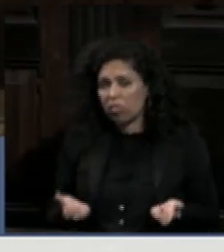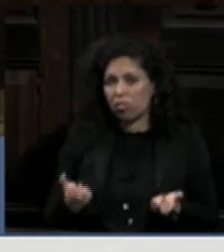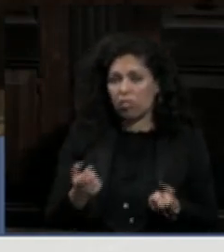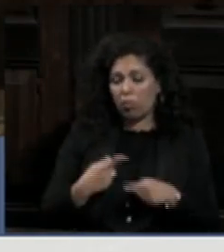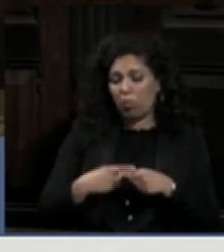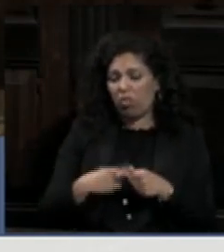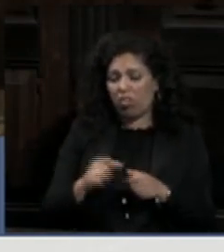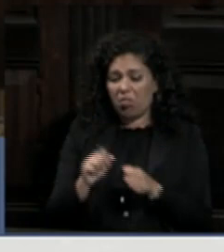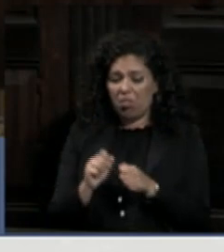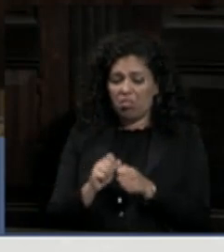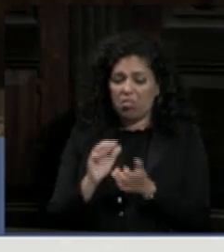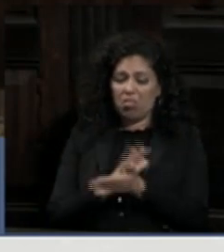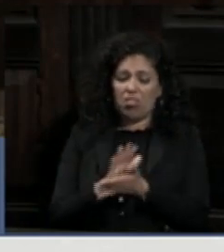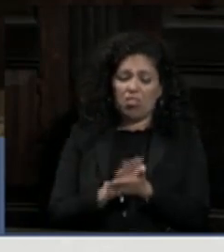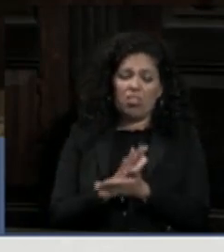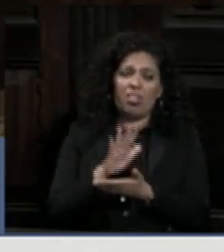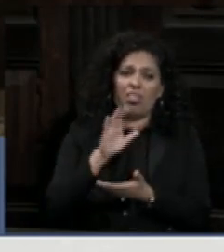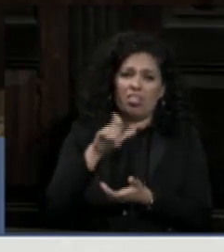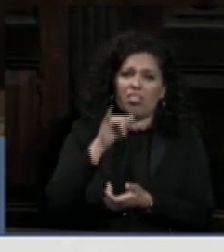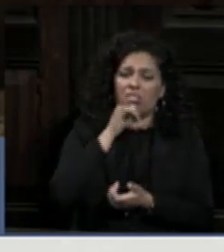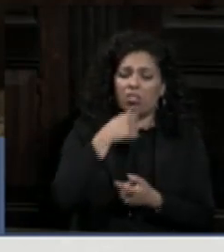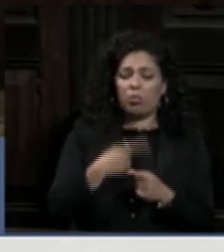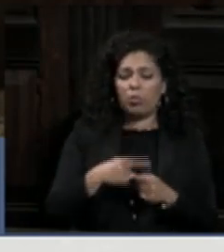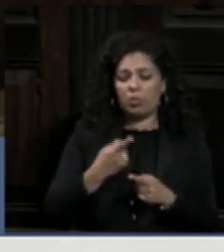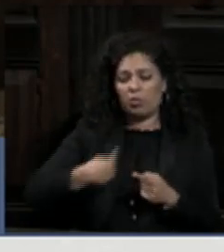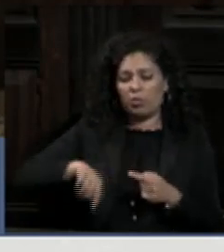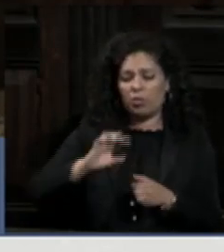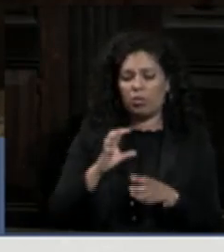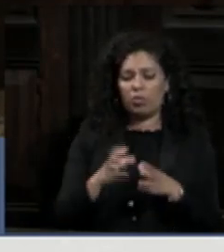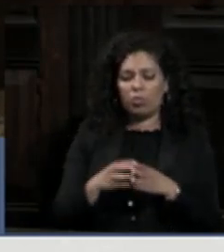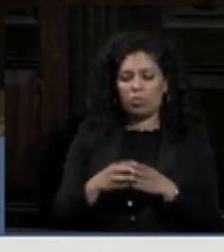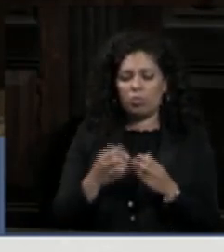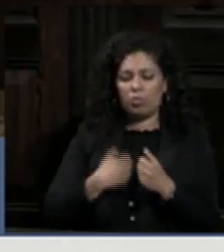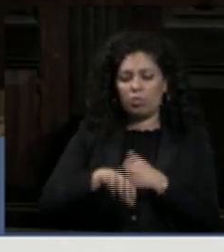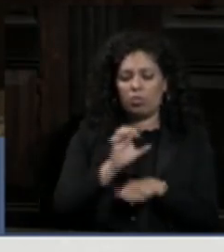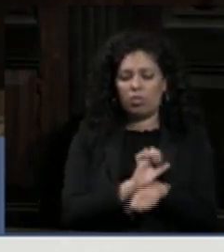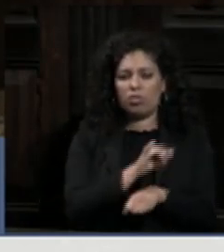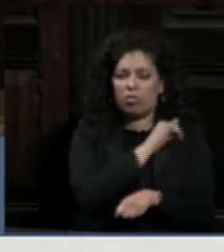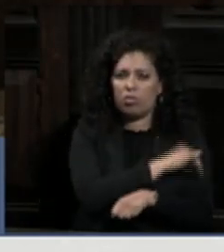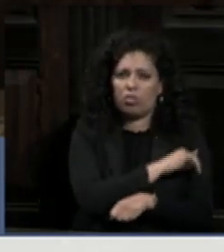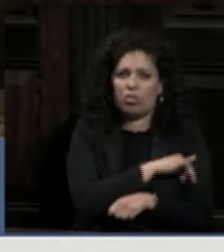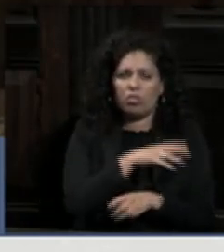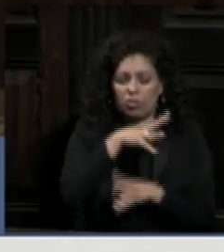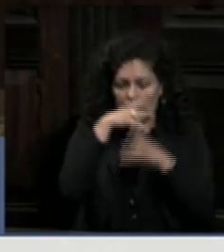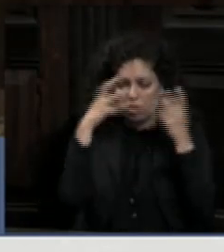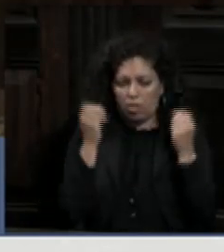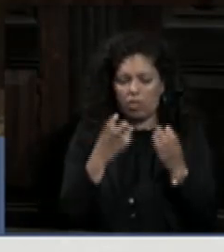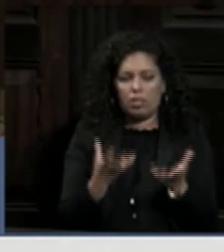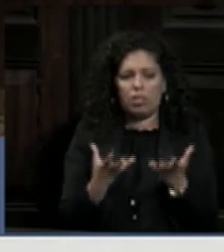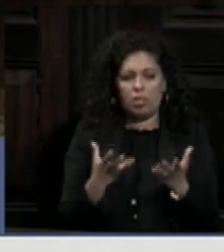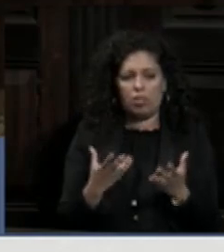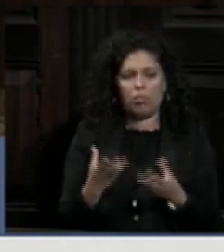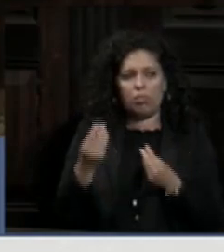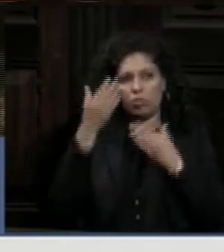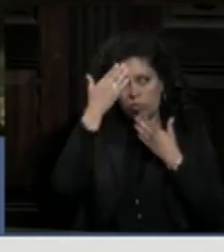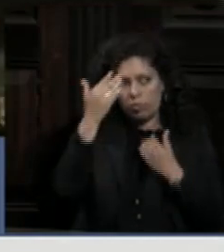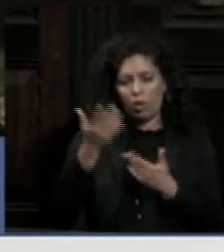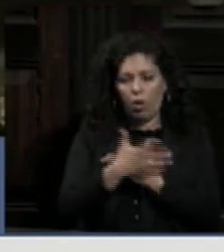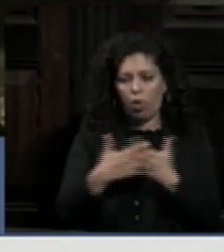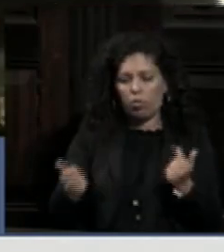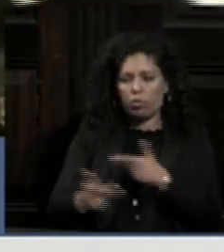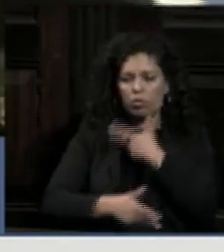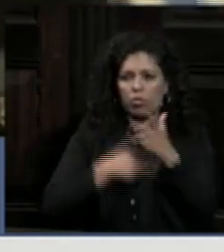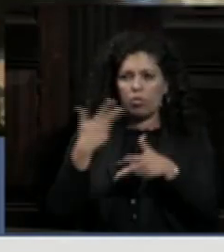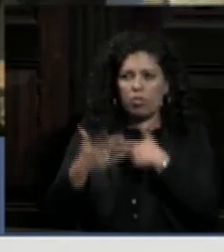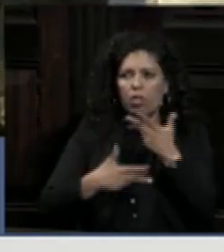todos fluminense que gostaríamos de esquecer no mais breve período de tempo muito obrigado senhor presidente não havendo mais